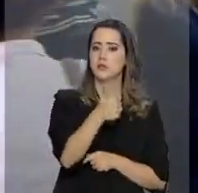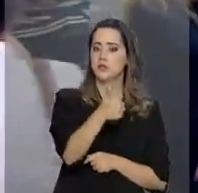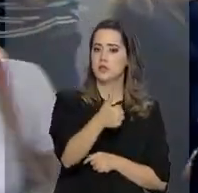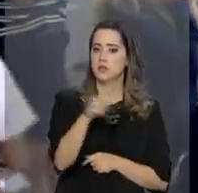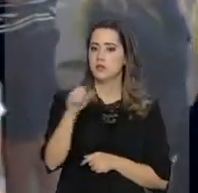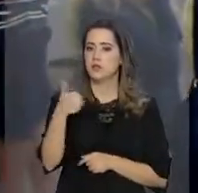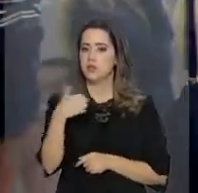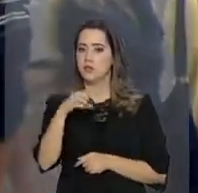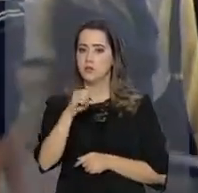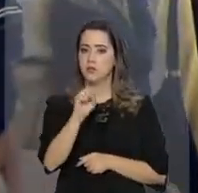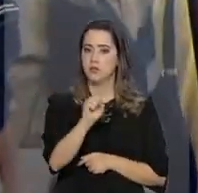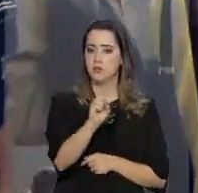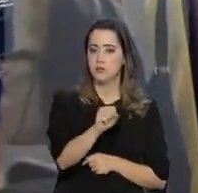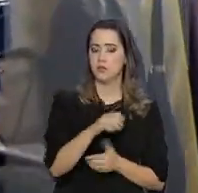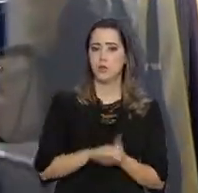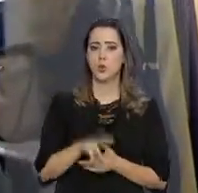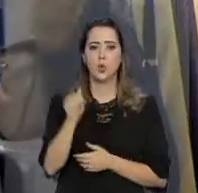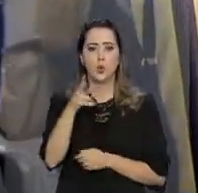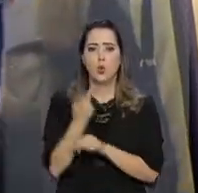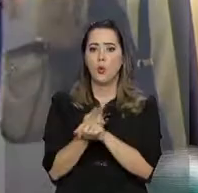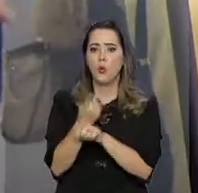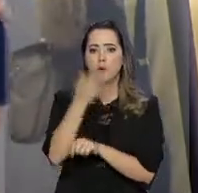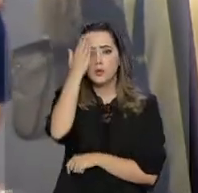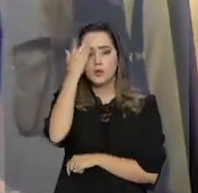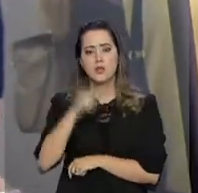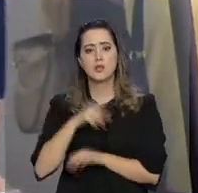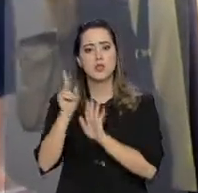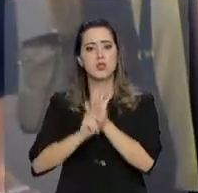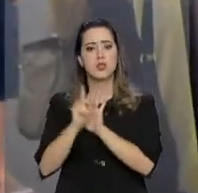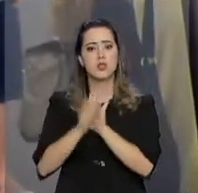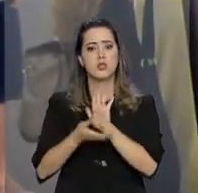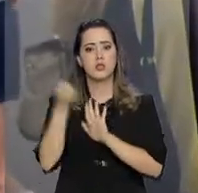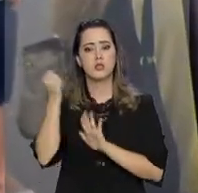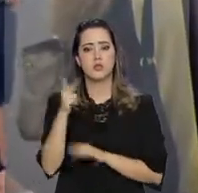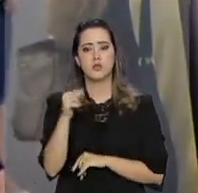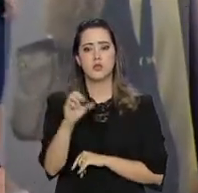senhora nunca procurou saber se têm direito ao benefício não